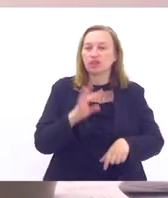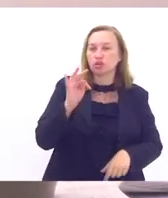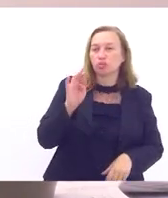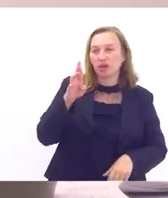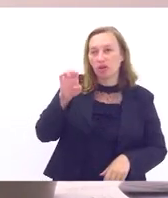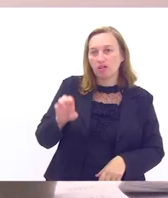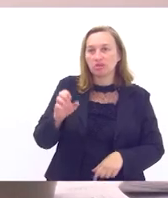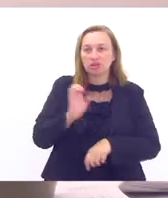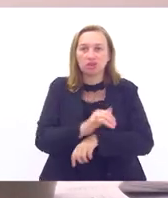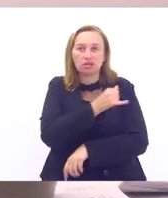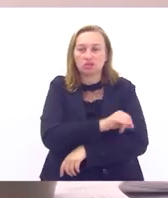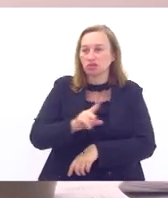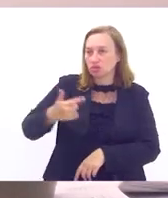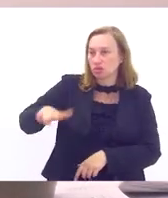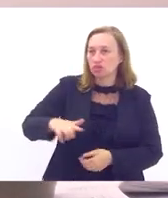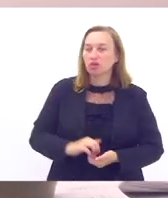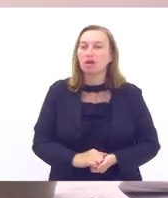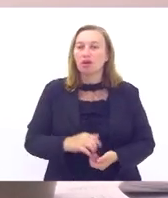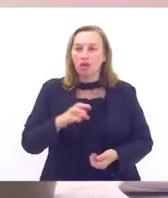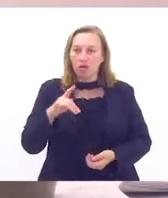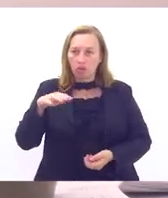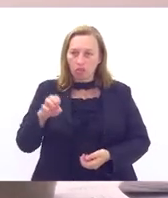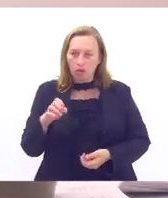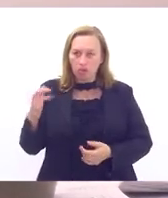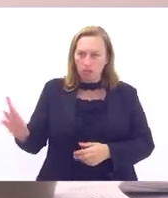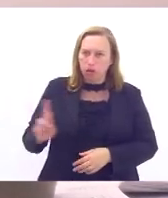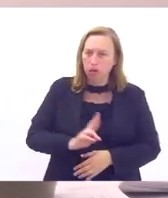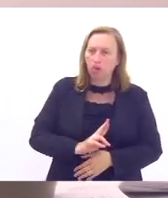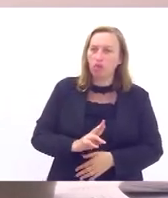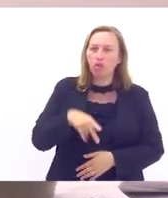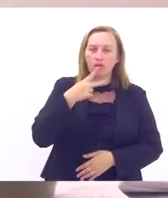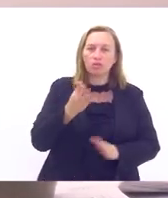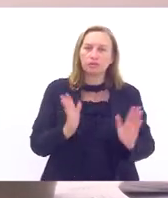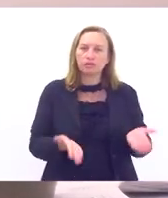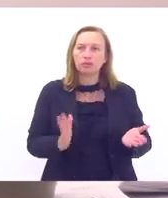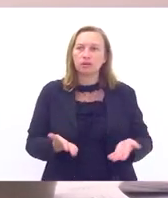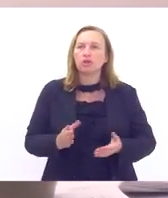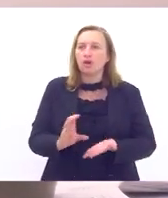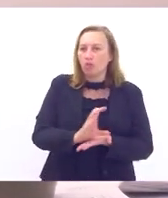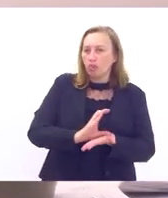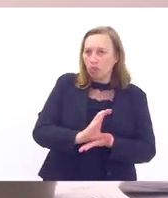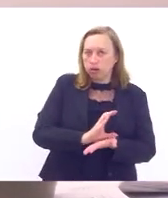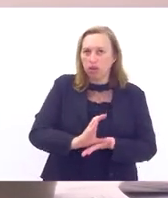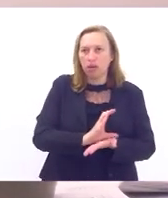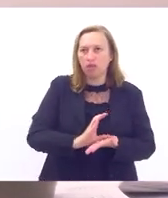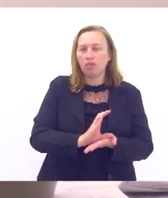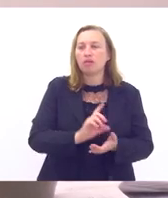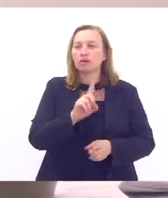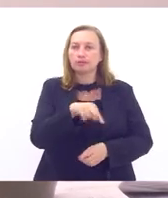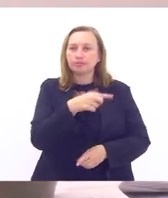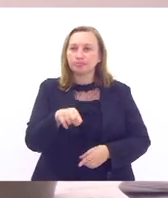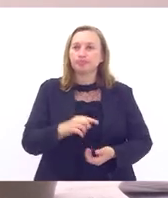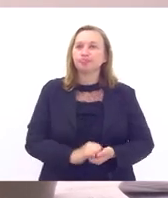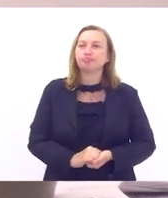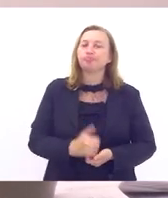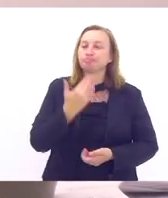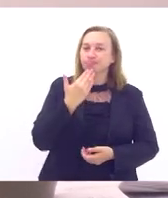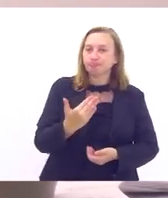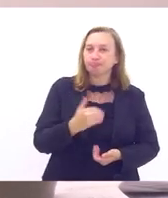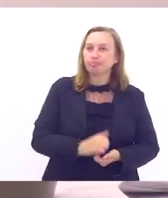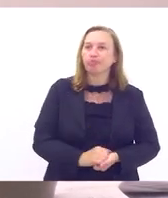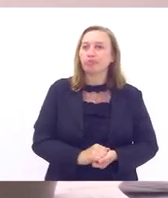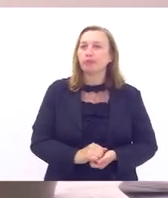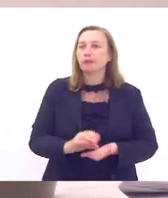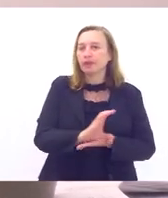Janeiro e assim por diante. A SES responde dizendo o que disse hoje, que o Conselho estava suspenso por pedido